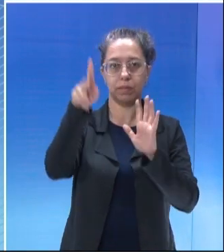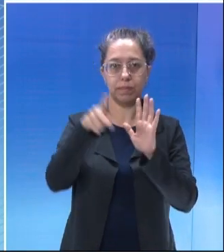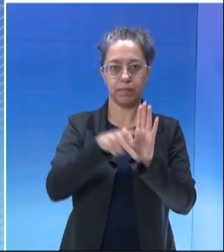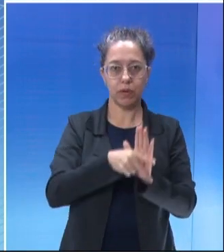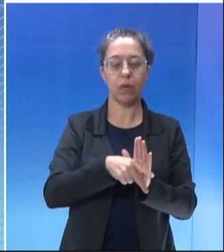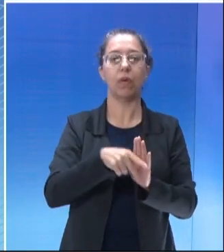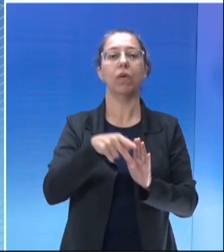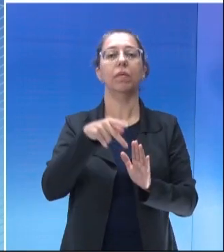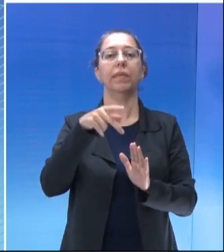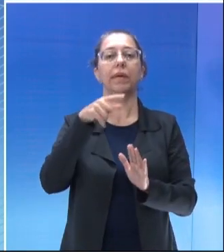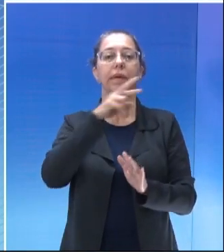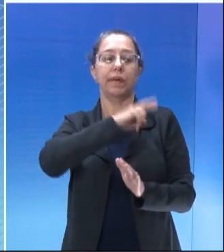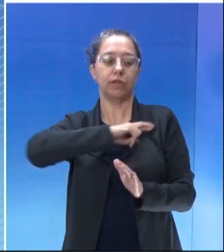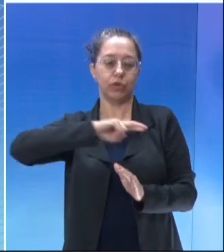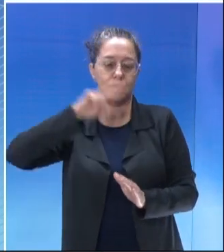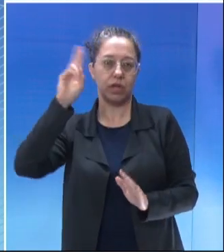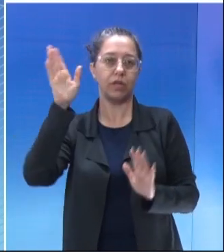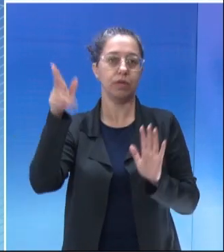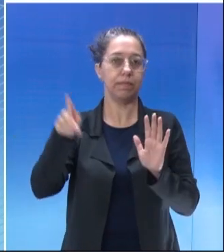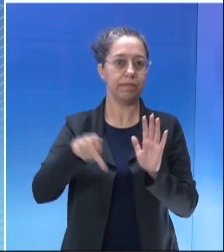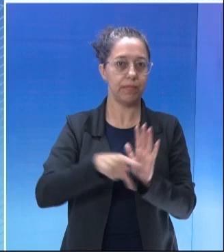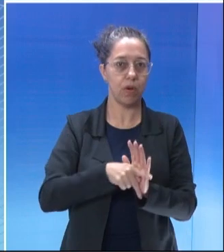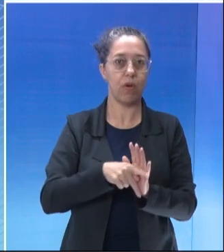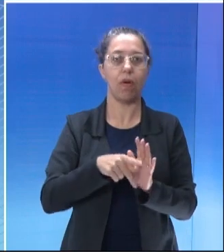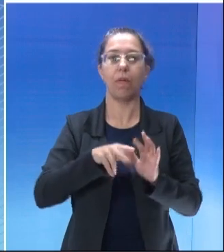própria, e essas diferenças